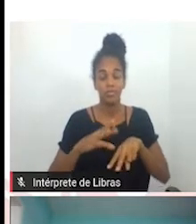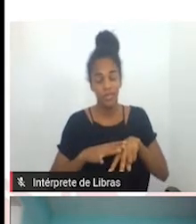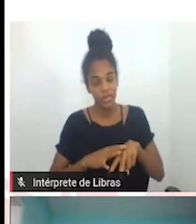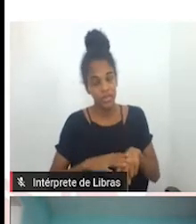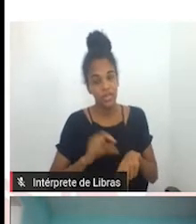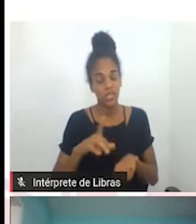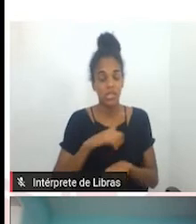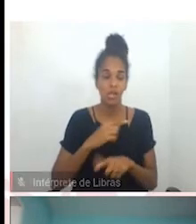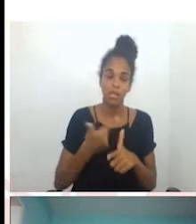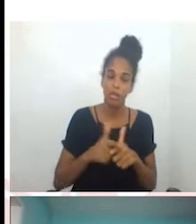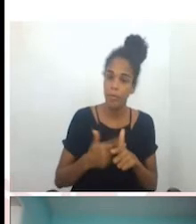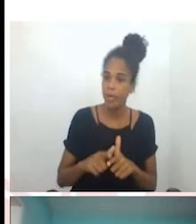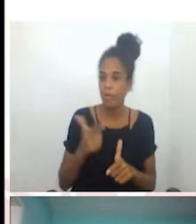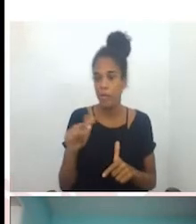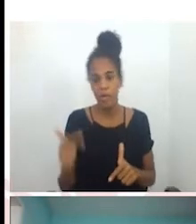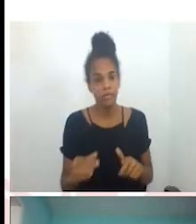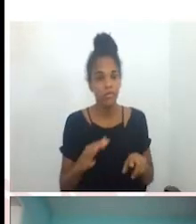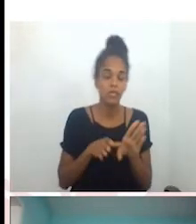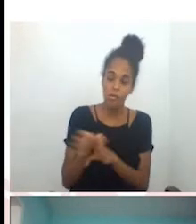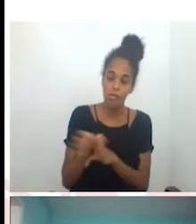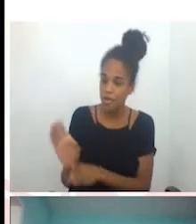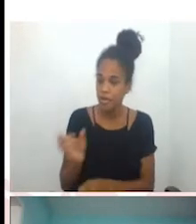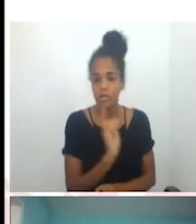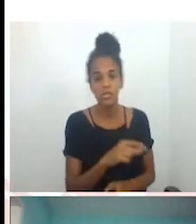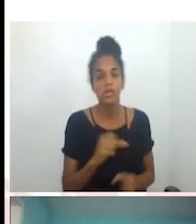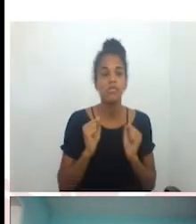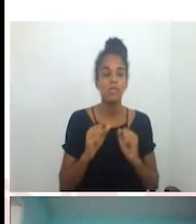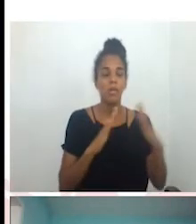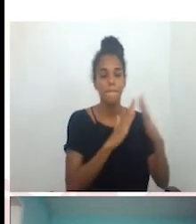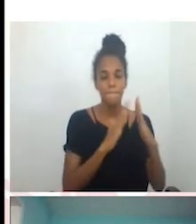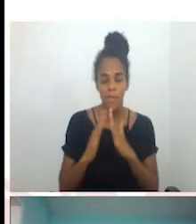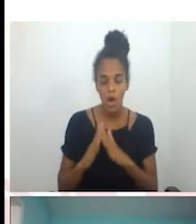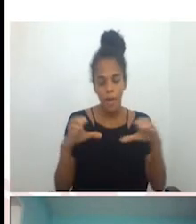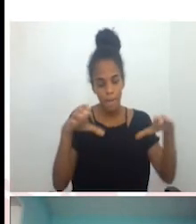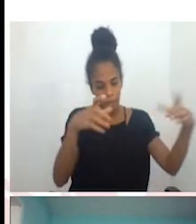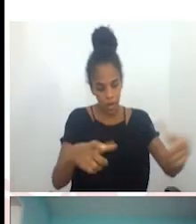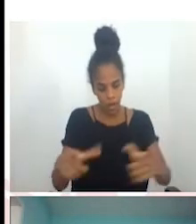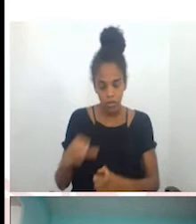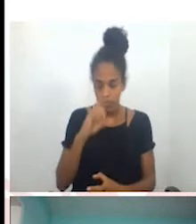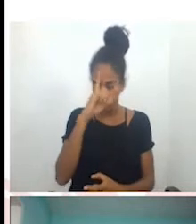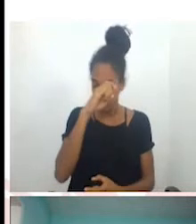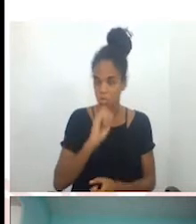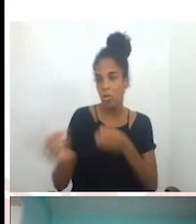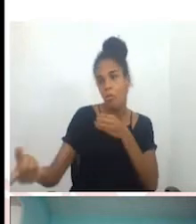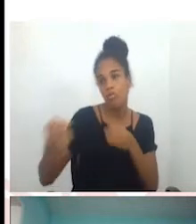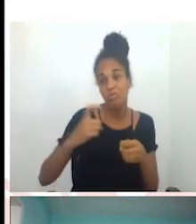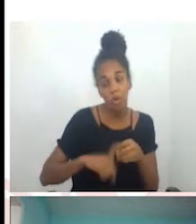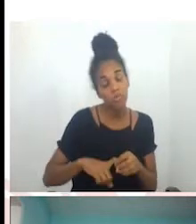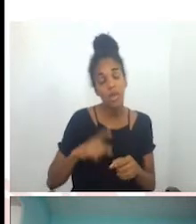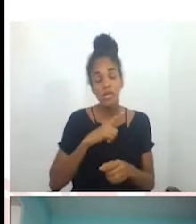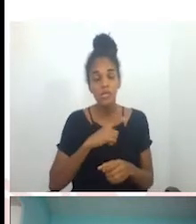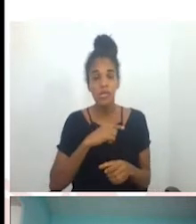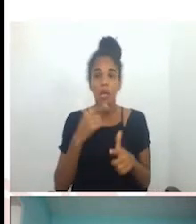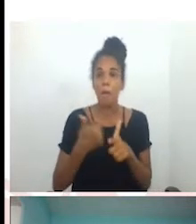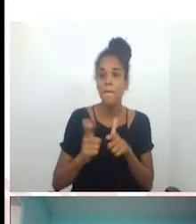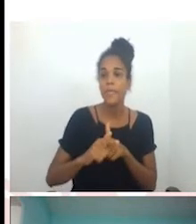família é orientada, se mora perto, se pode retornar imediatamente, tal, se é um paciente do interior, enfim, que mora longe, tem difícil acesso ao hospital. Então, a gente